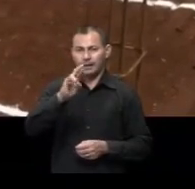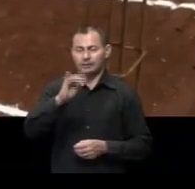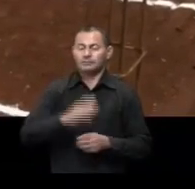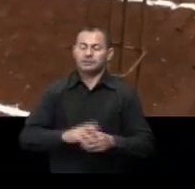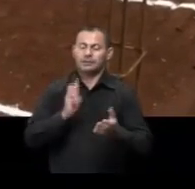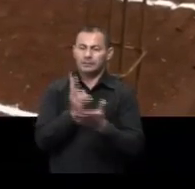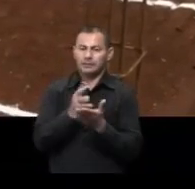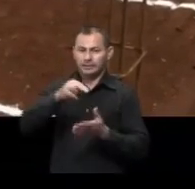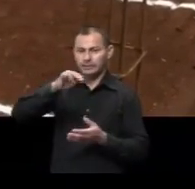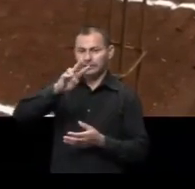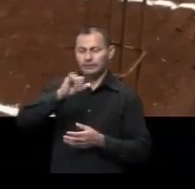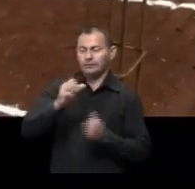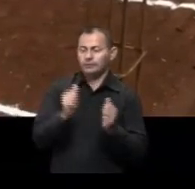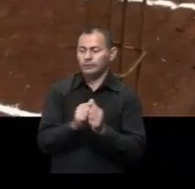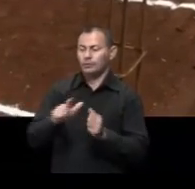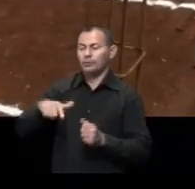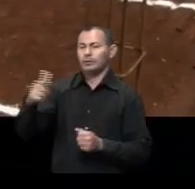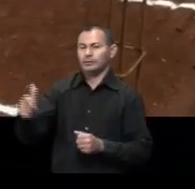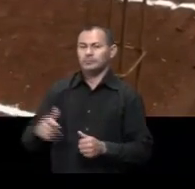em nível um com o outro.